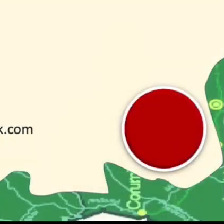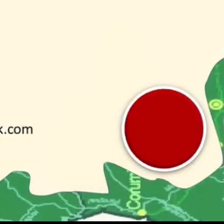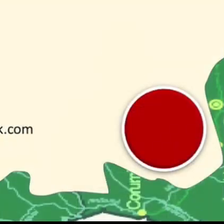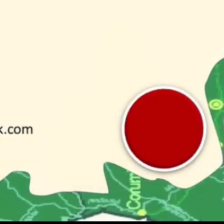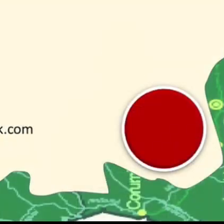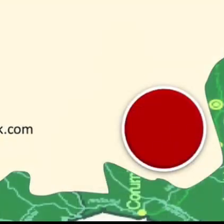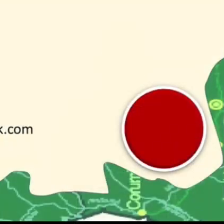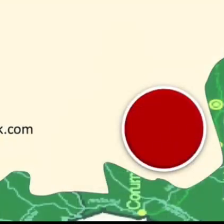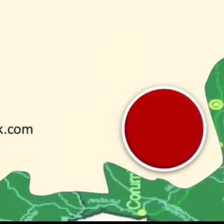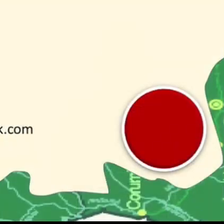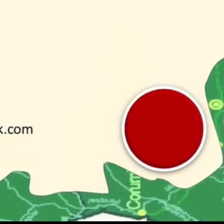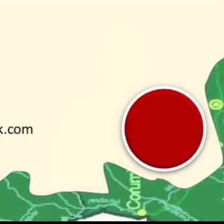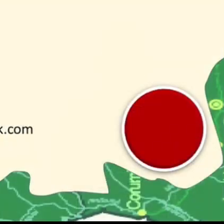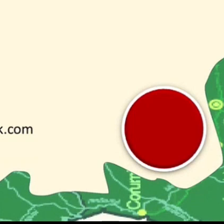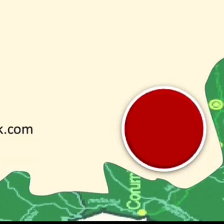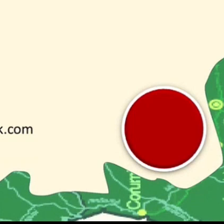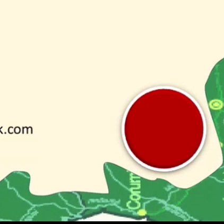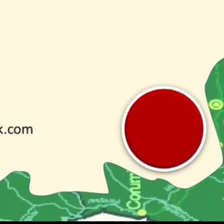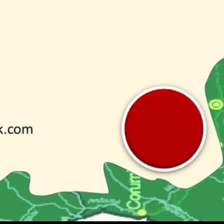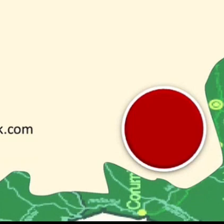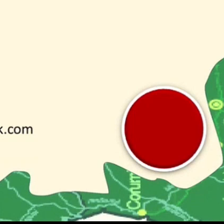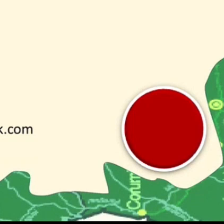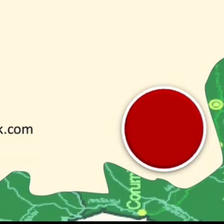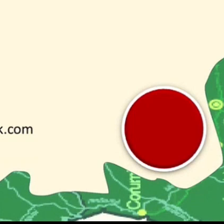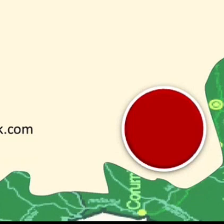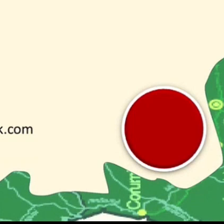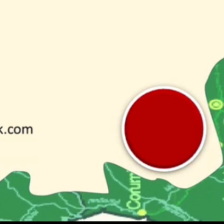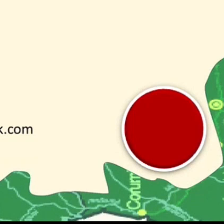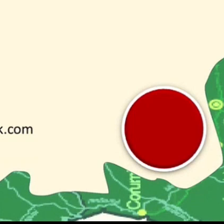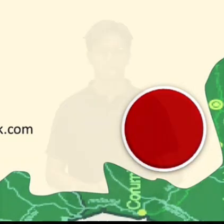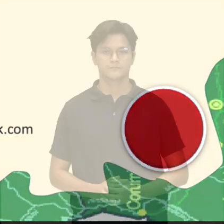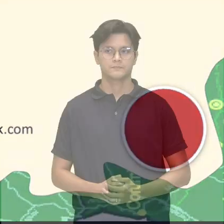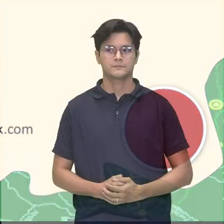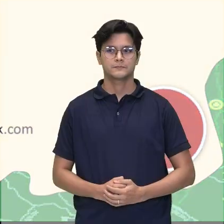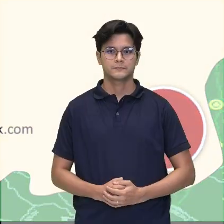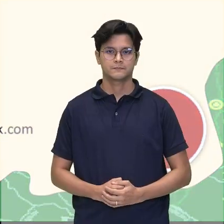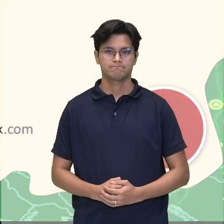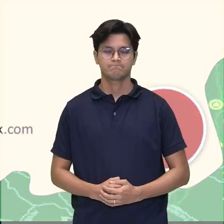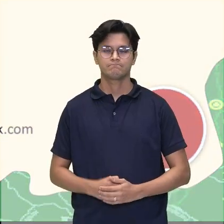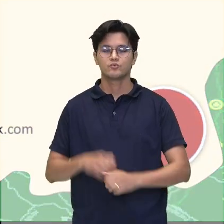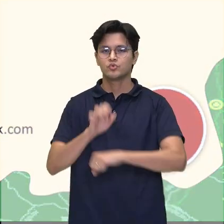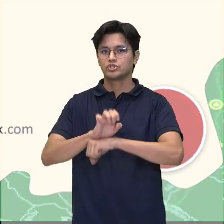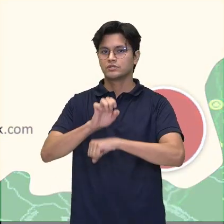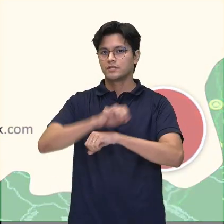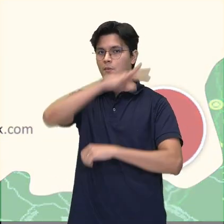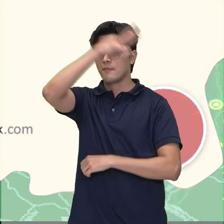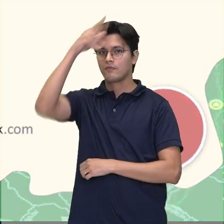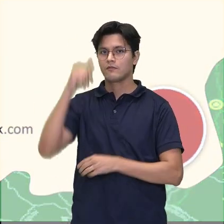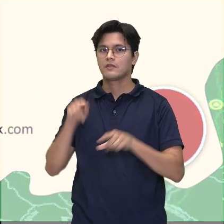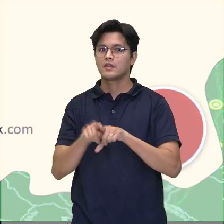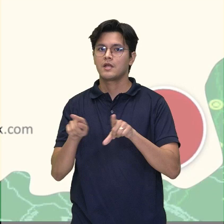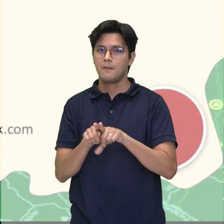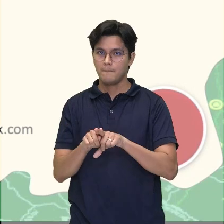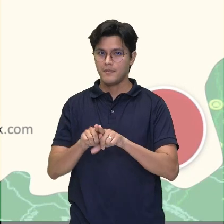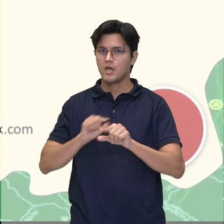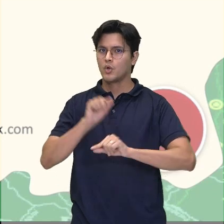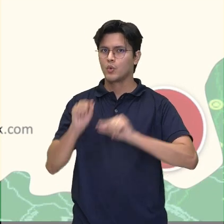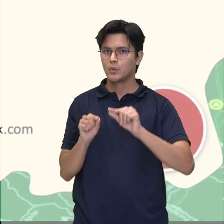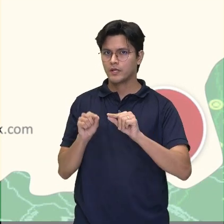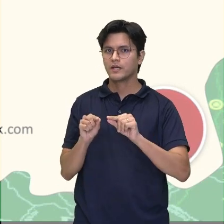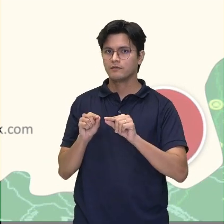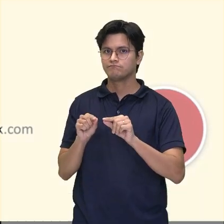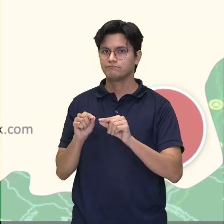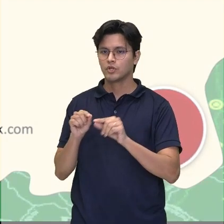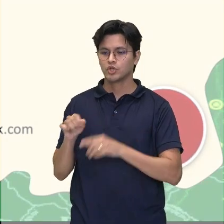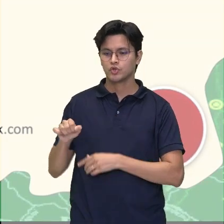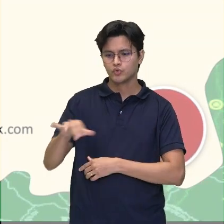coisa que vale para o Mato Grosso também, tá, gente? Nós não temos fragmentos em todo o território do Mato Grosso aí